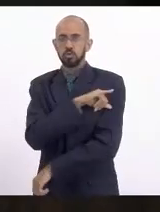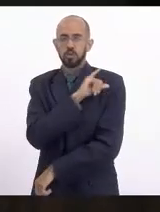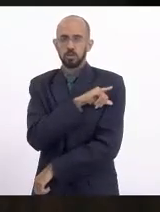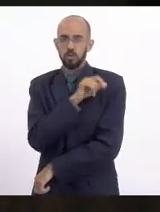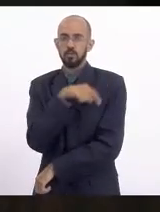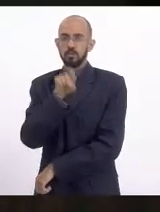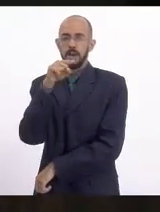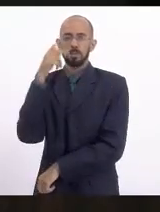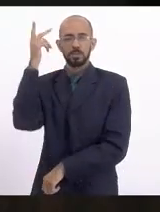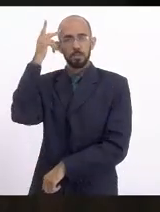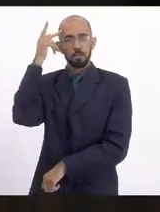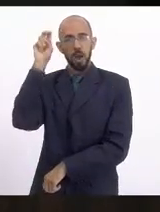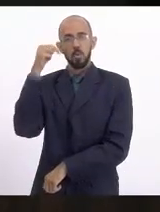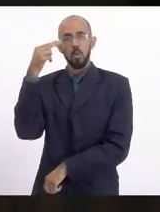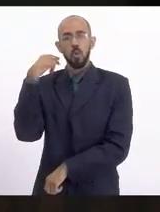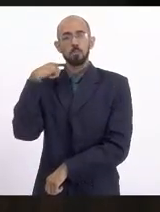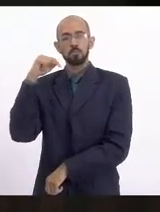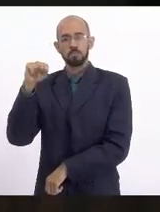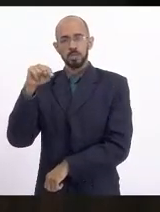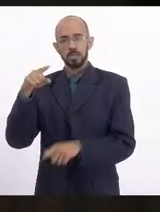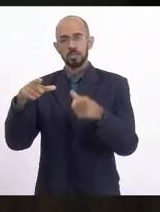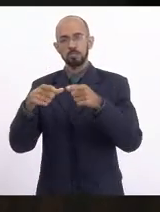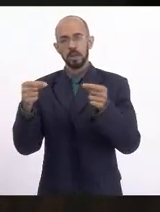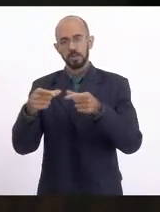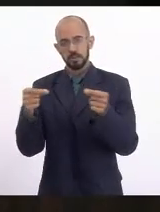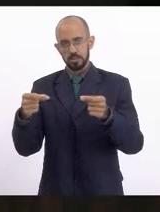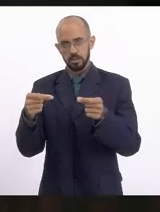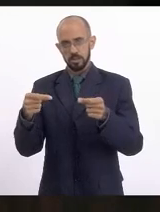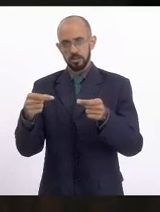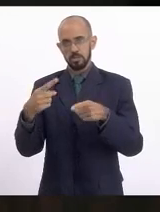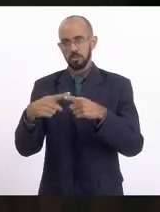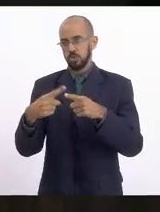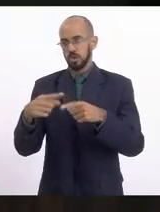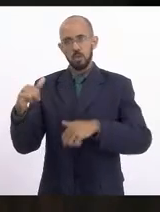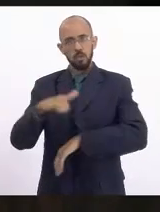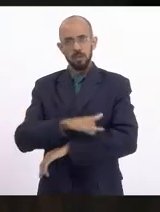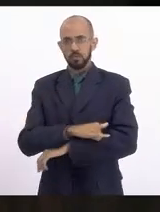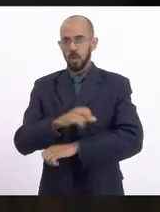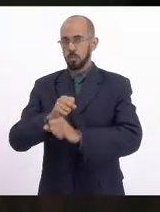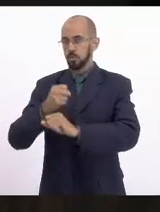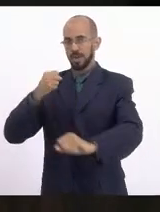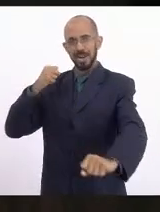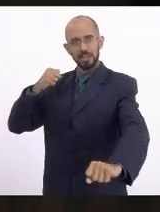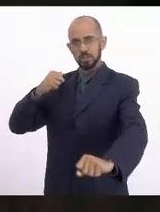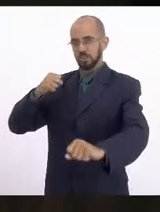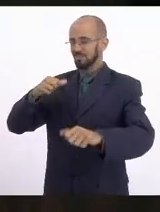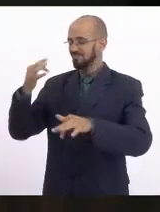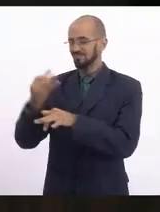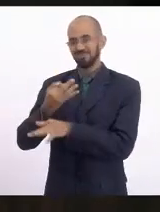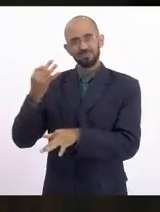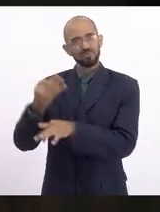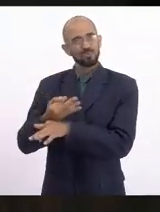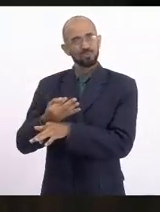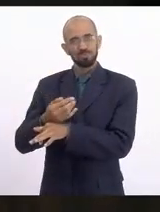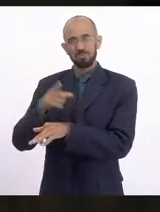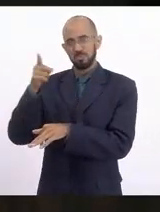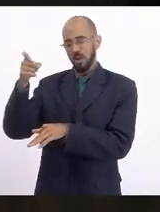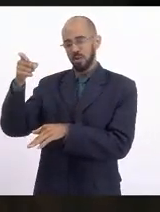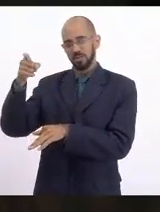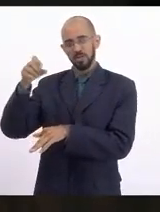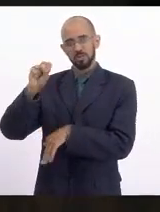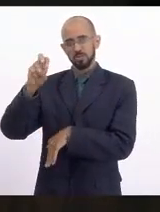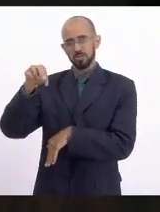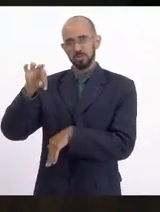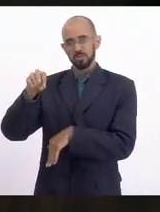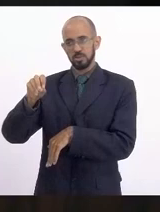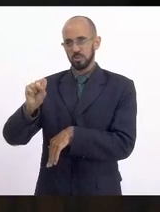já vai para Minas Gerais vai para Brasília porque o avião grande no pouso a naquela pista isso tem acontecido com